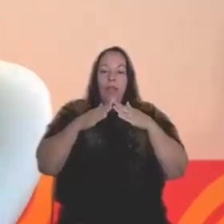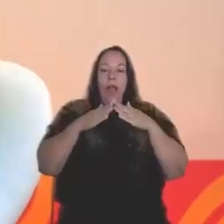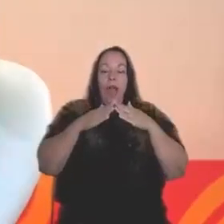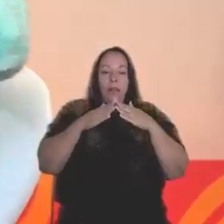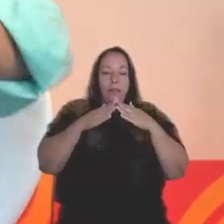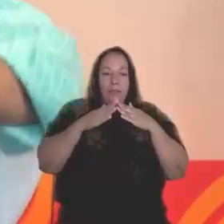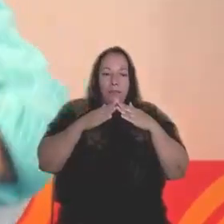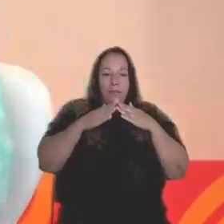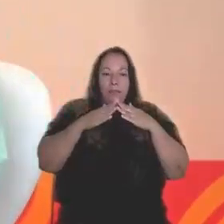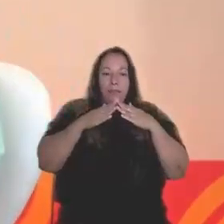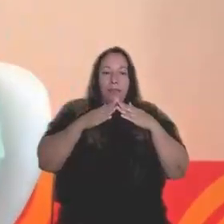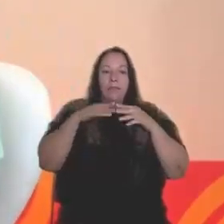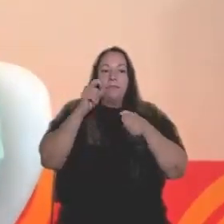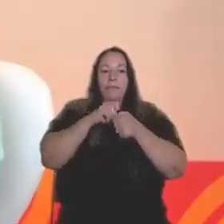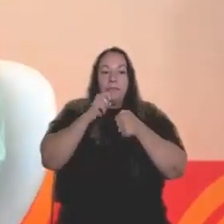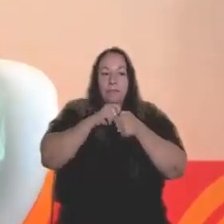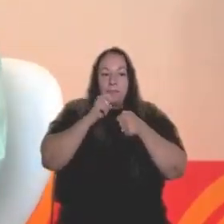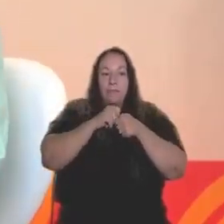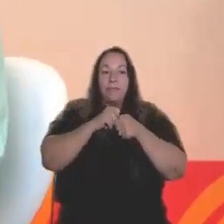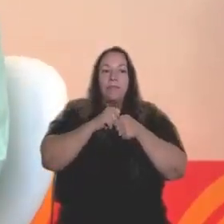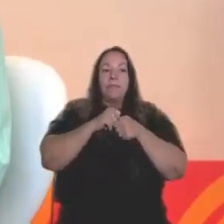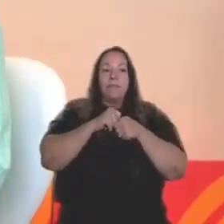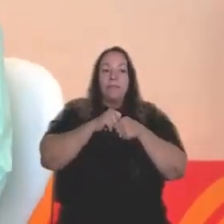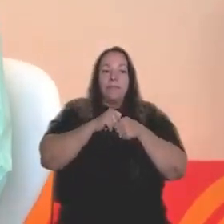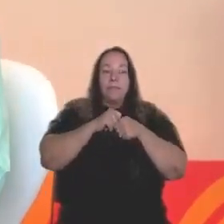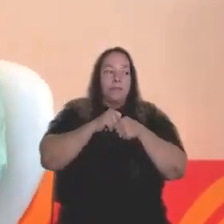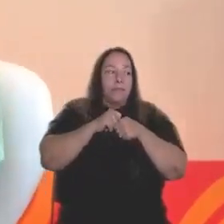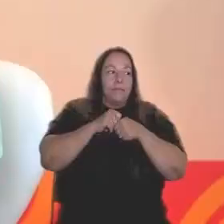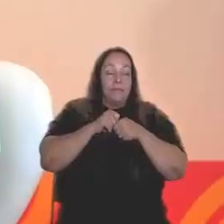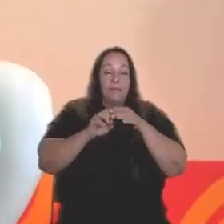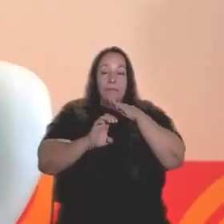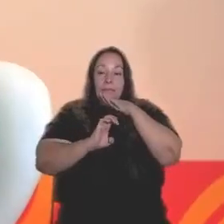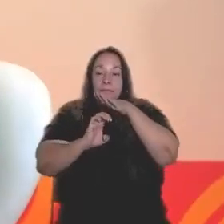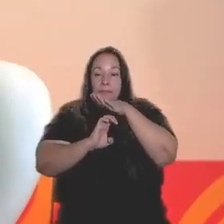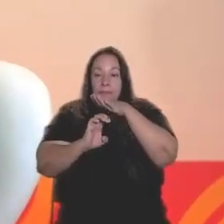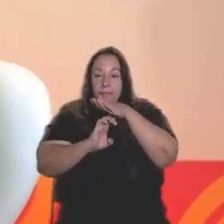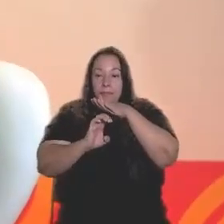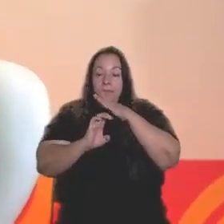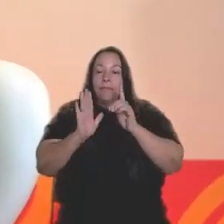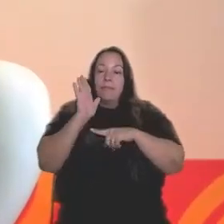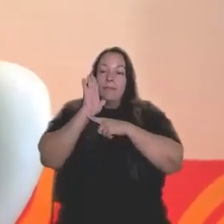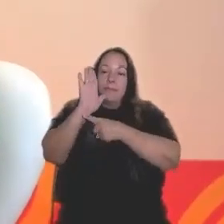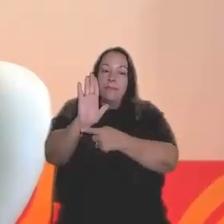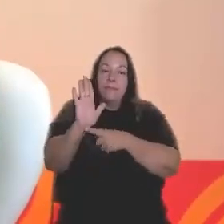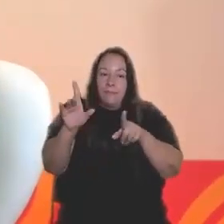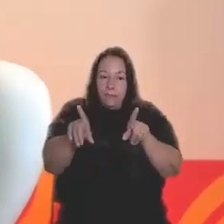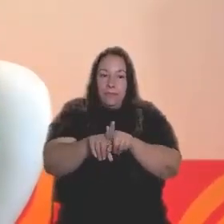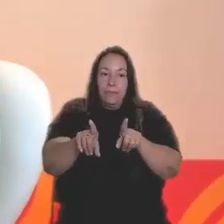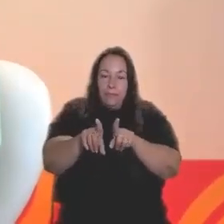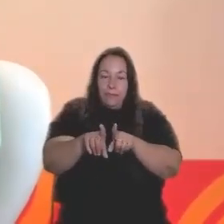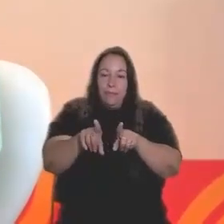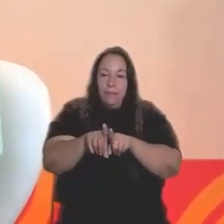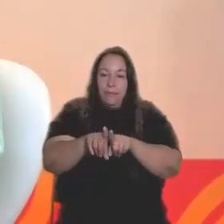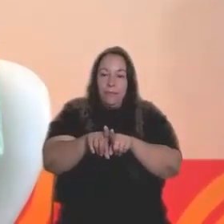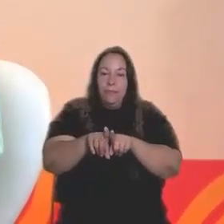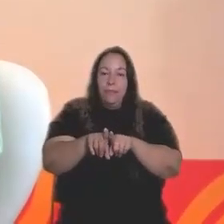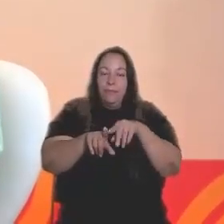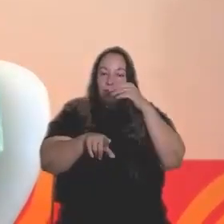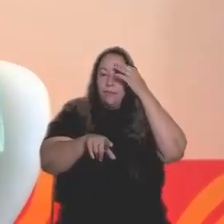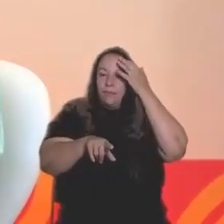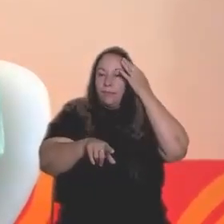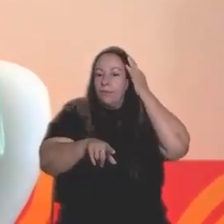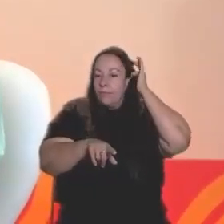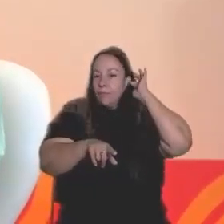né? Porque a gente criou uma logística para essa questão dos plantios, tem empresas nos apoiando também para essas mudas. Então, eu acho